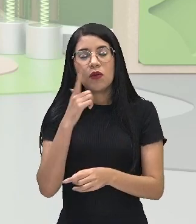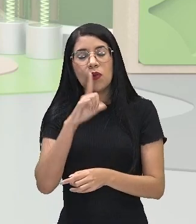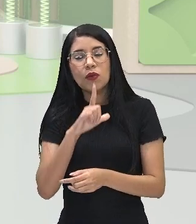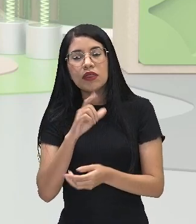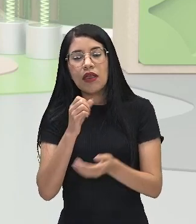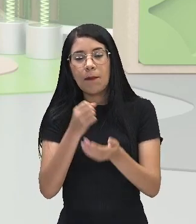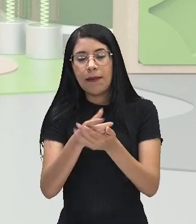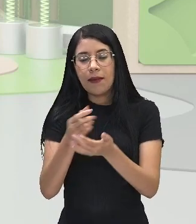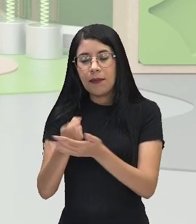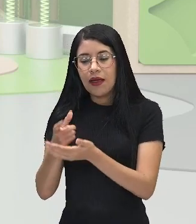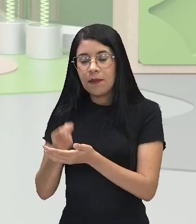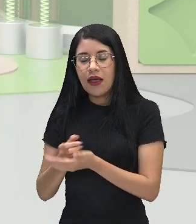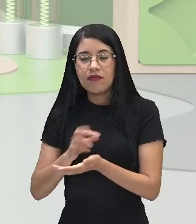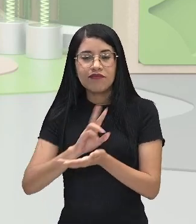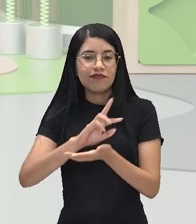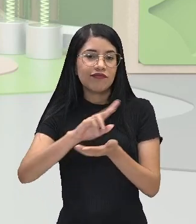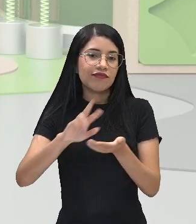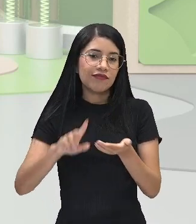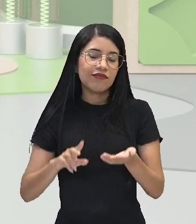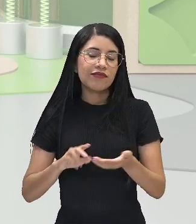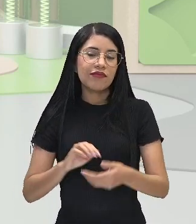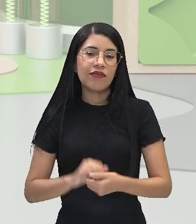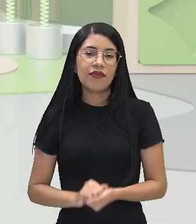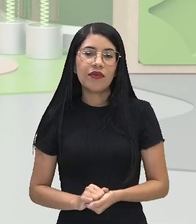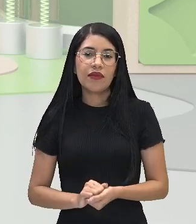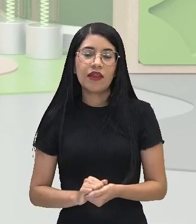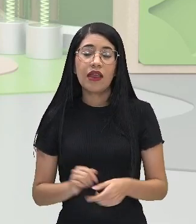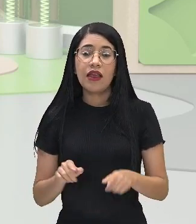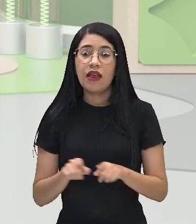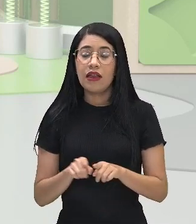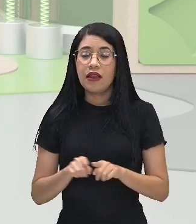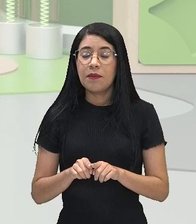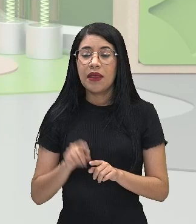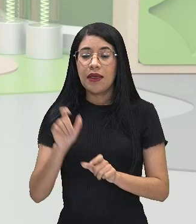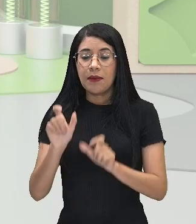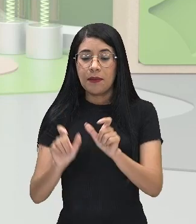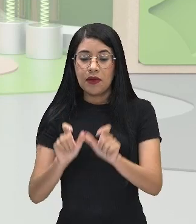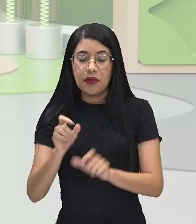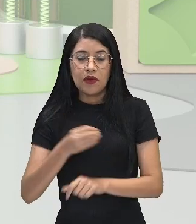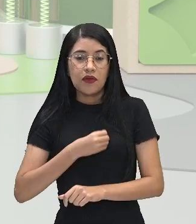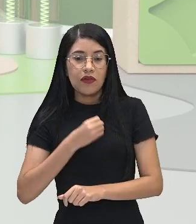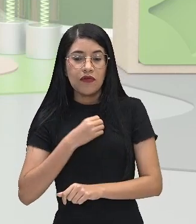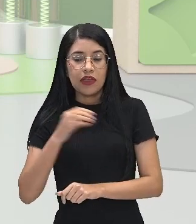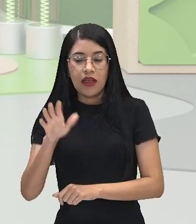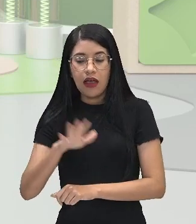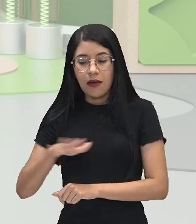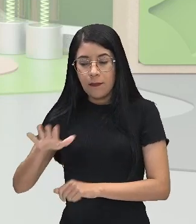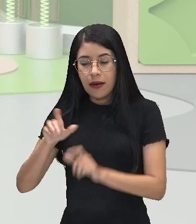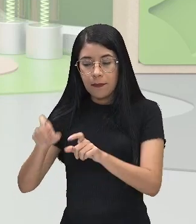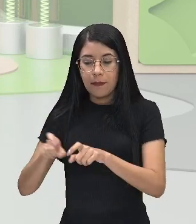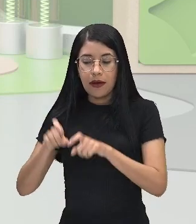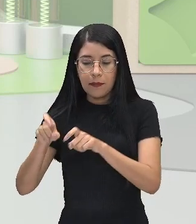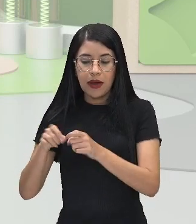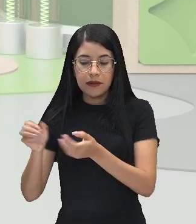recursos, né? E também para aqueles que vivem do seu cultivo, tudo isso